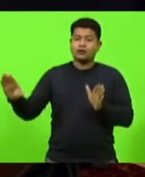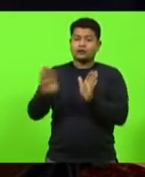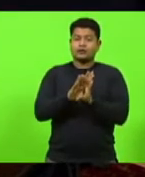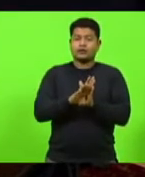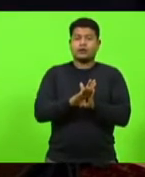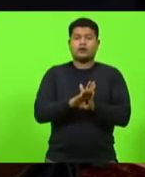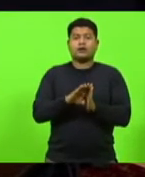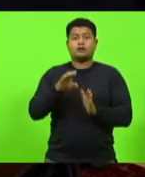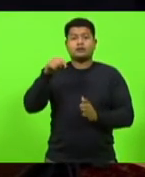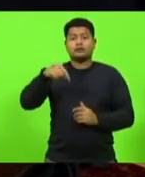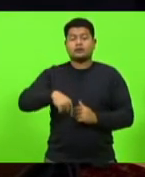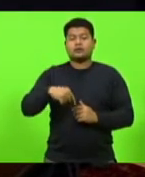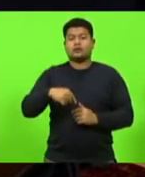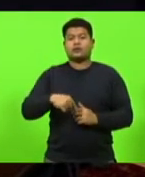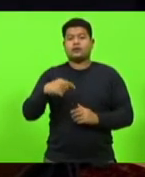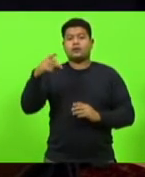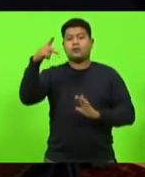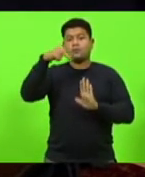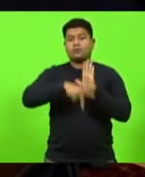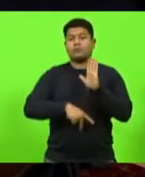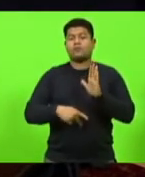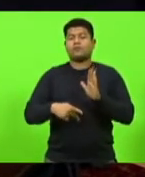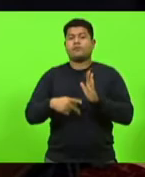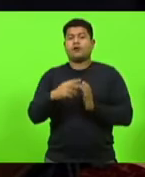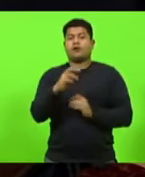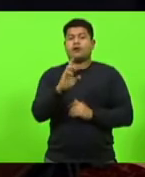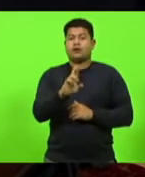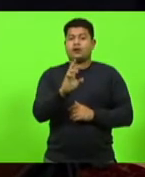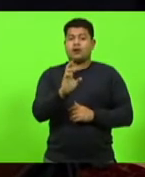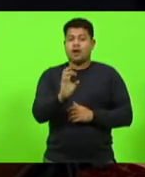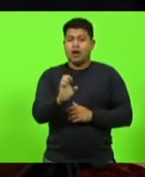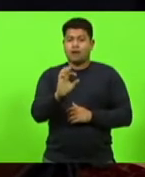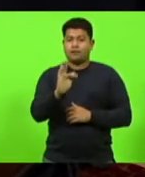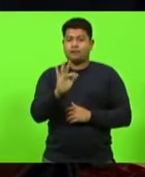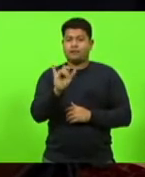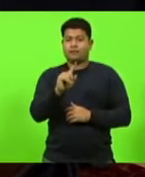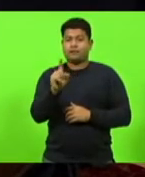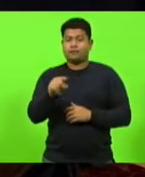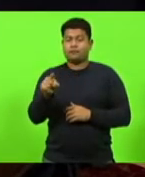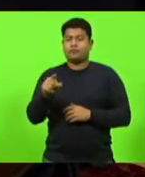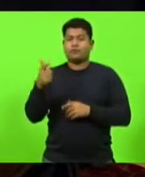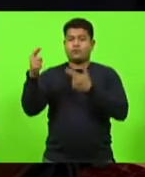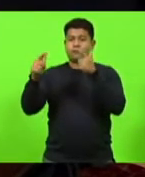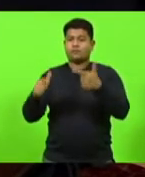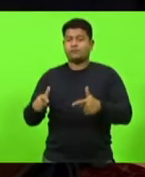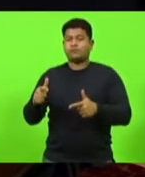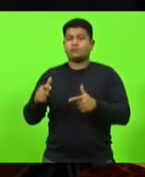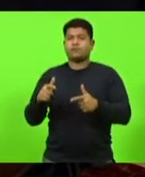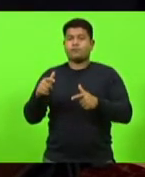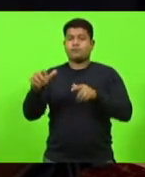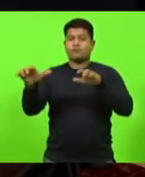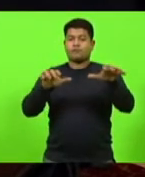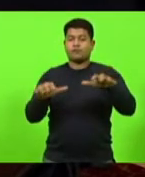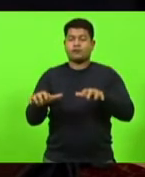um programa de refinanciamento para outros segmentos fora do período da pandemia.